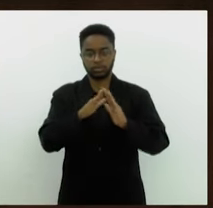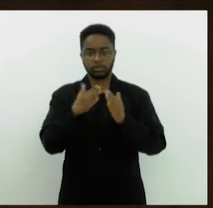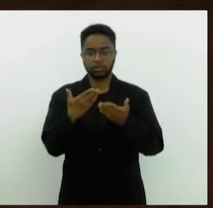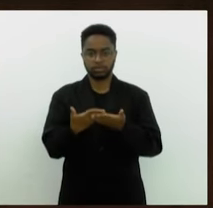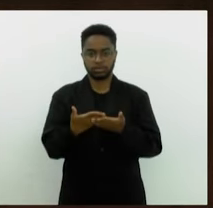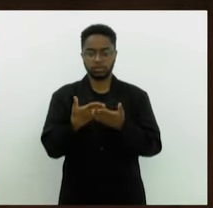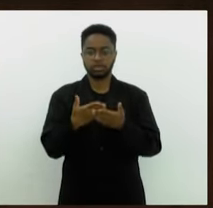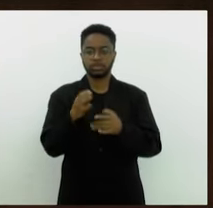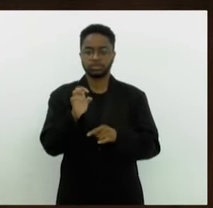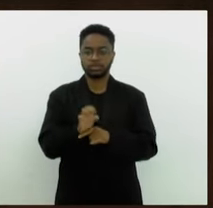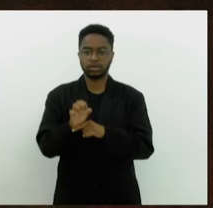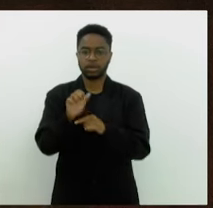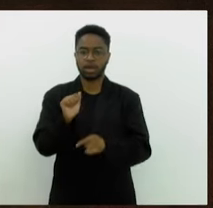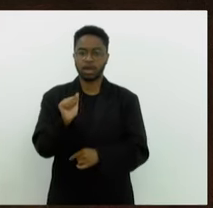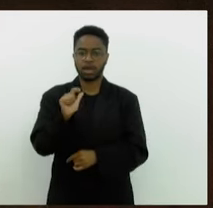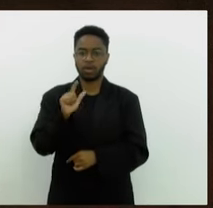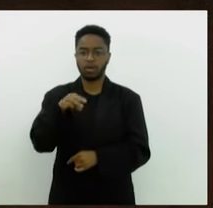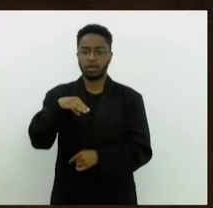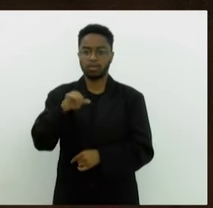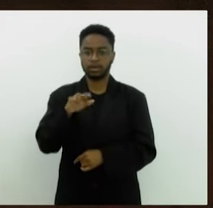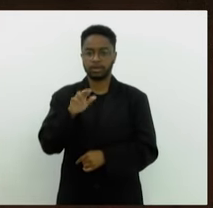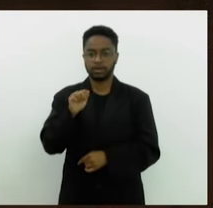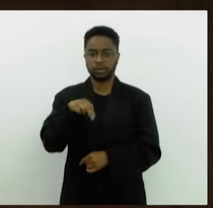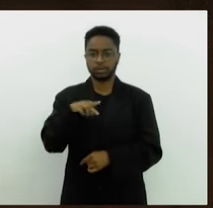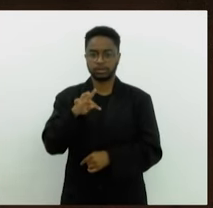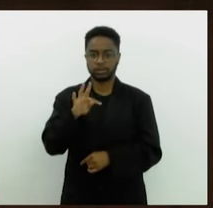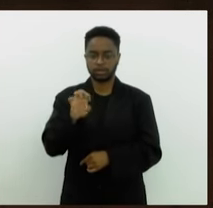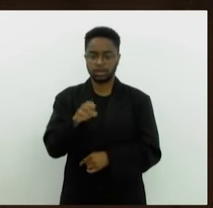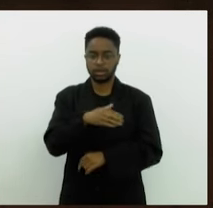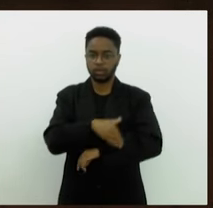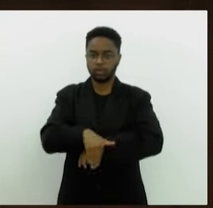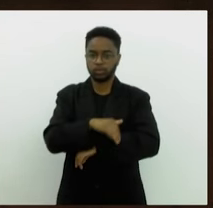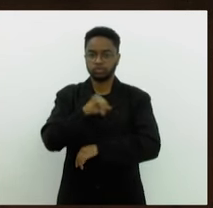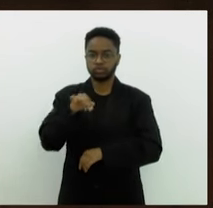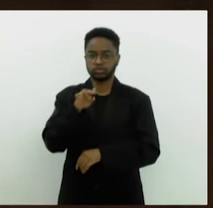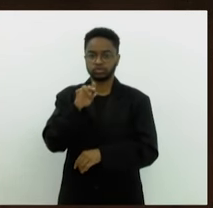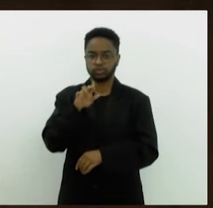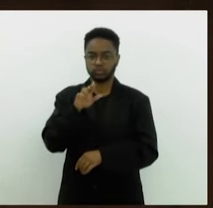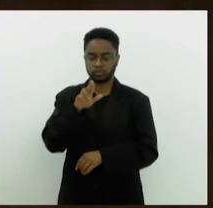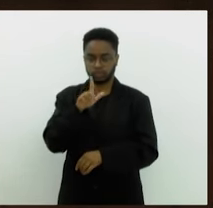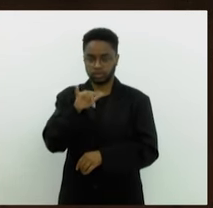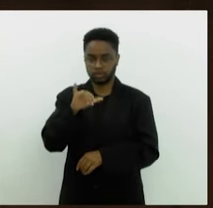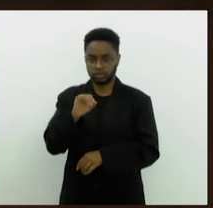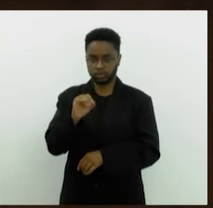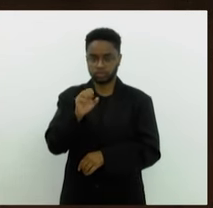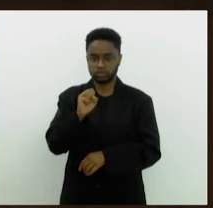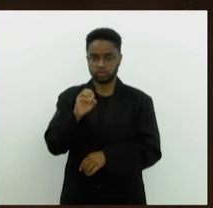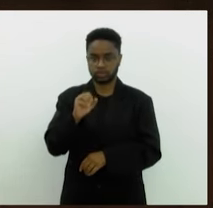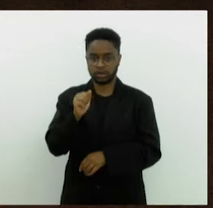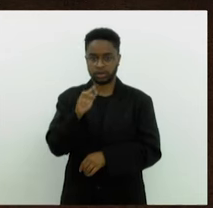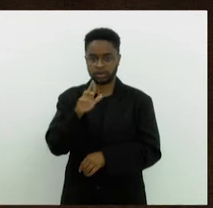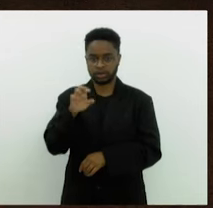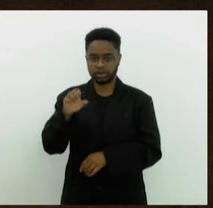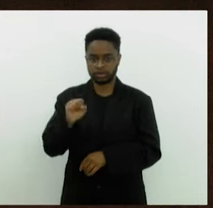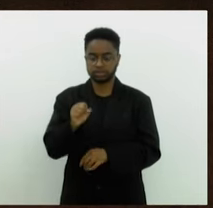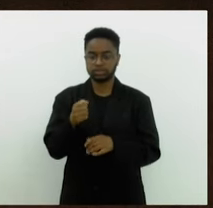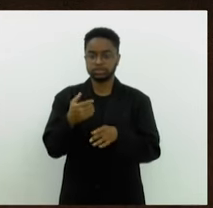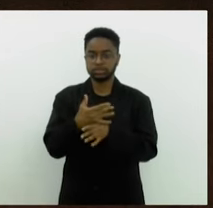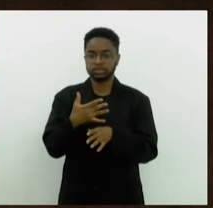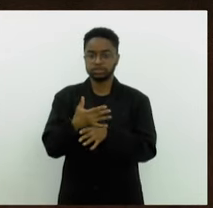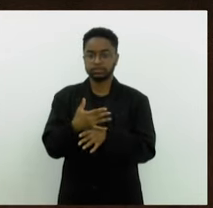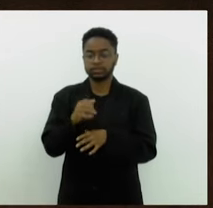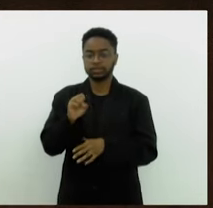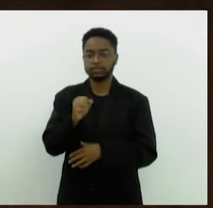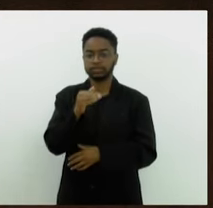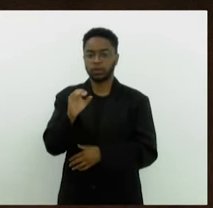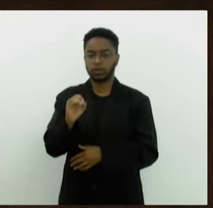Estadual Almirante Tamandaré, situado na rua Júlio Soares de Macedo, Baixada Grande, no município de São Pedro